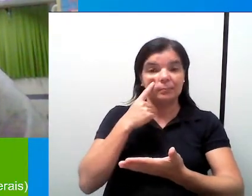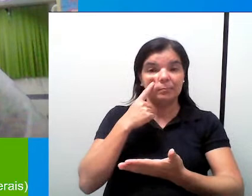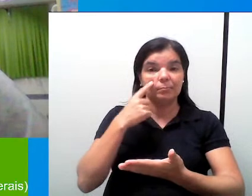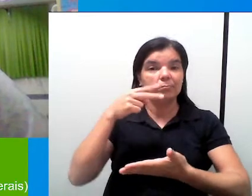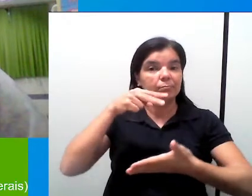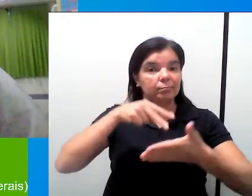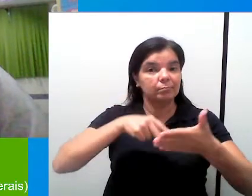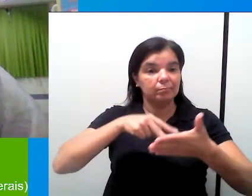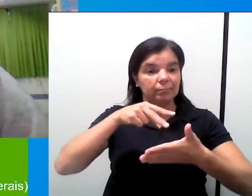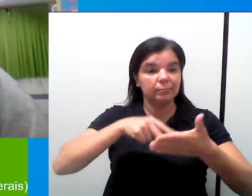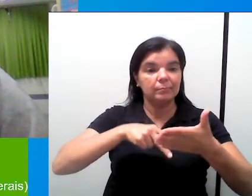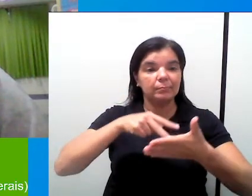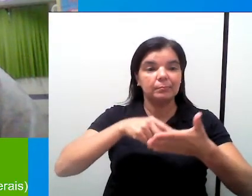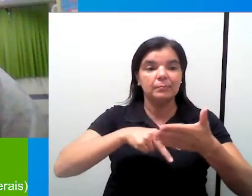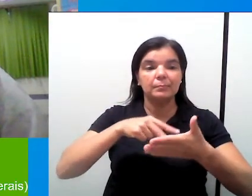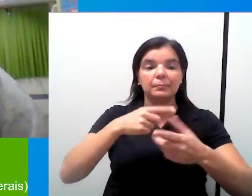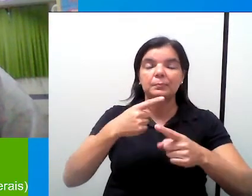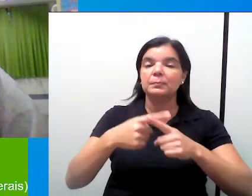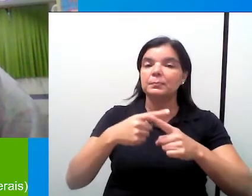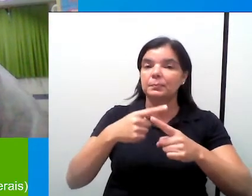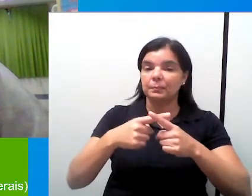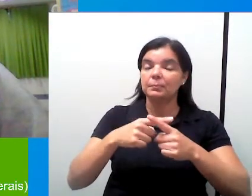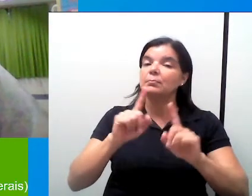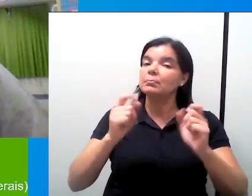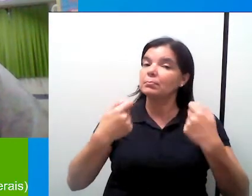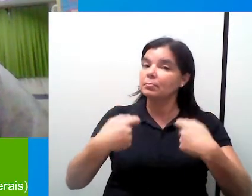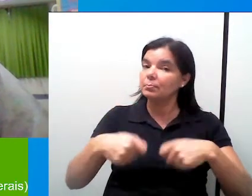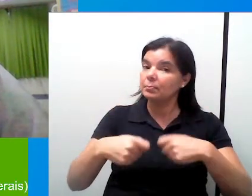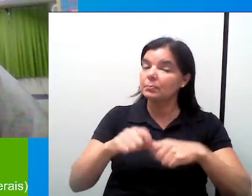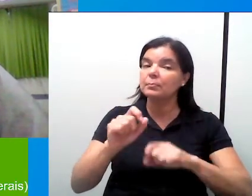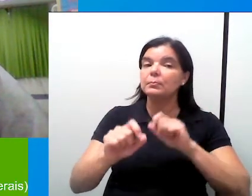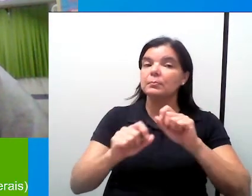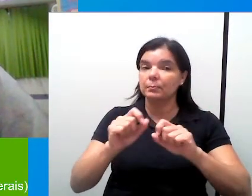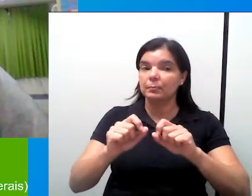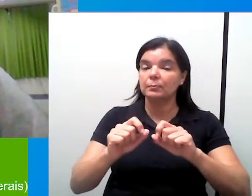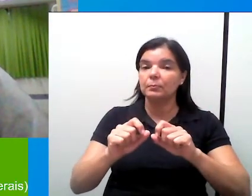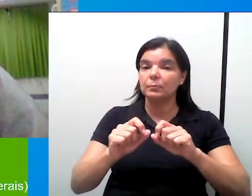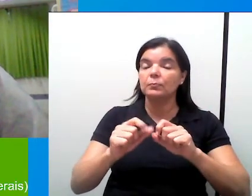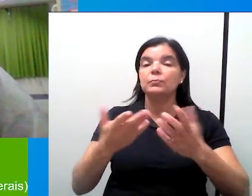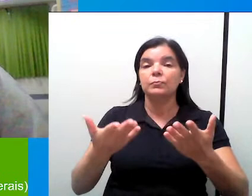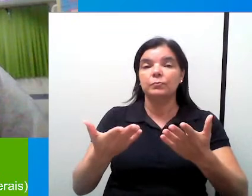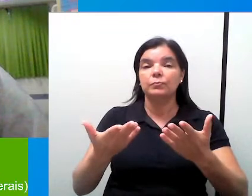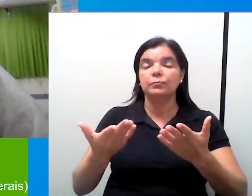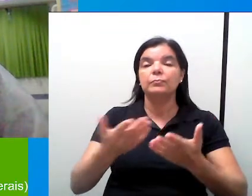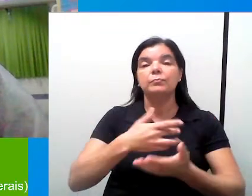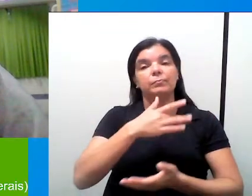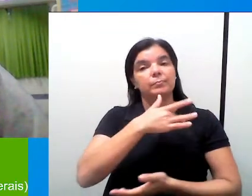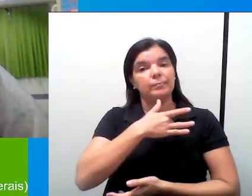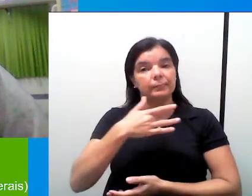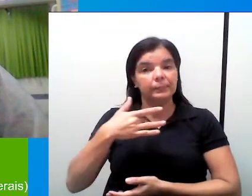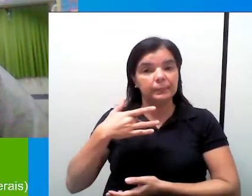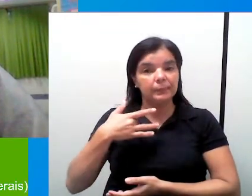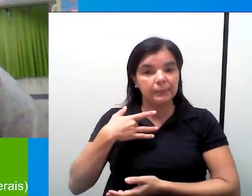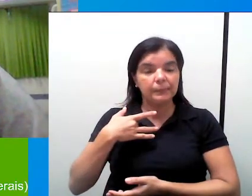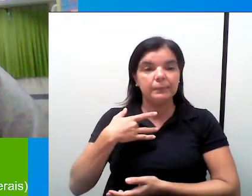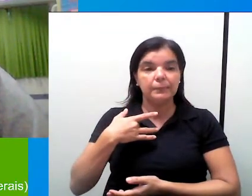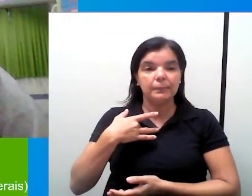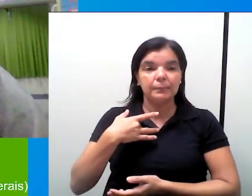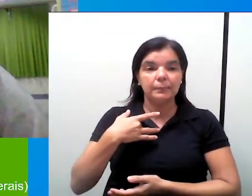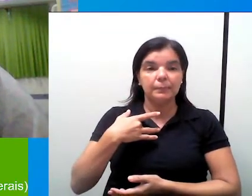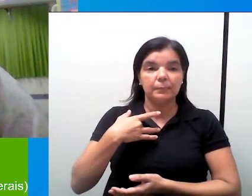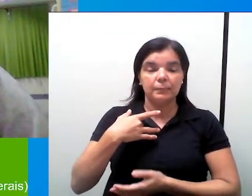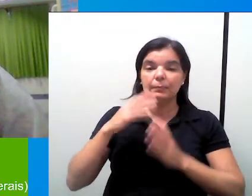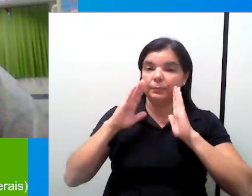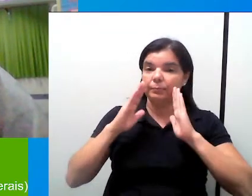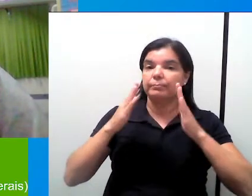pela Pró-Reitoria, porque há necessidade de se levantar demandas novamente na área da saúde, que a gente chama de